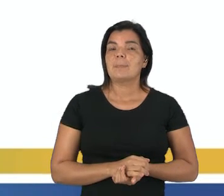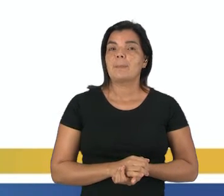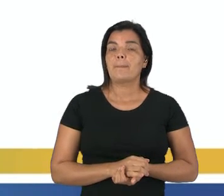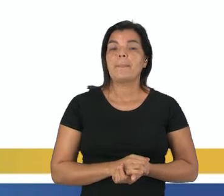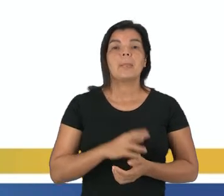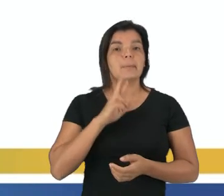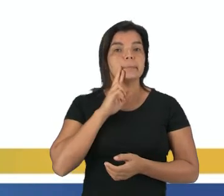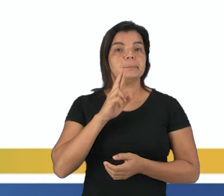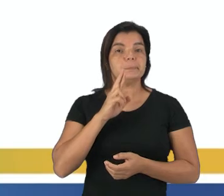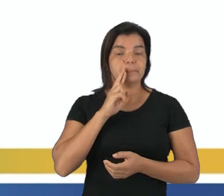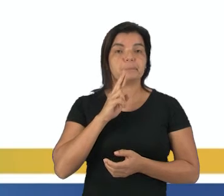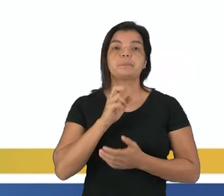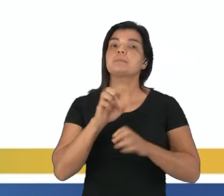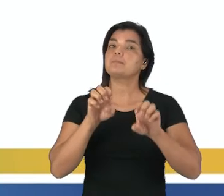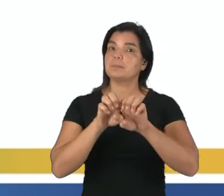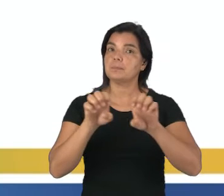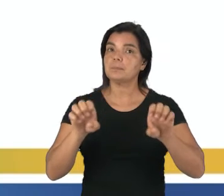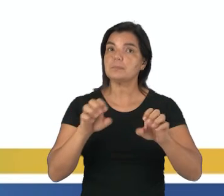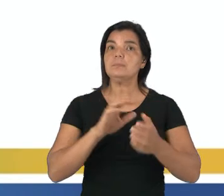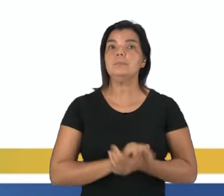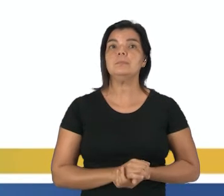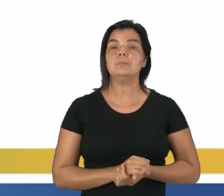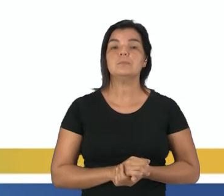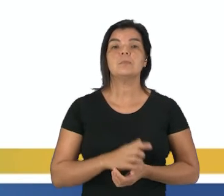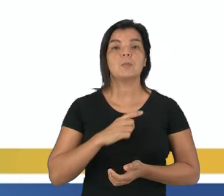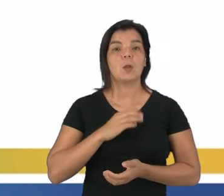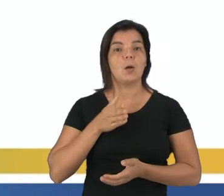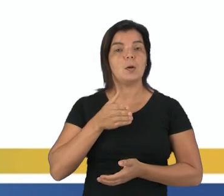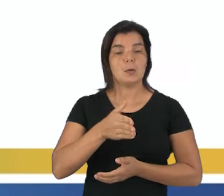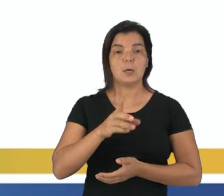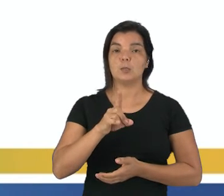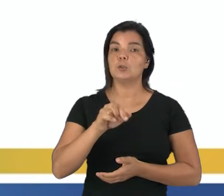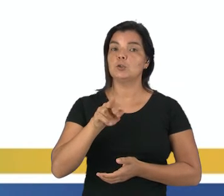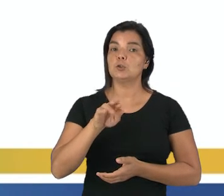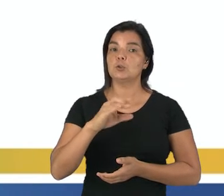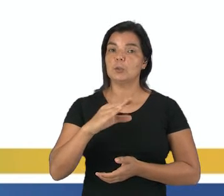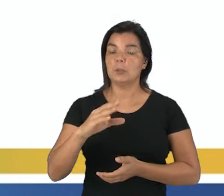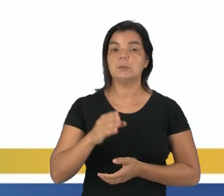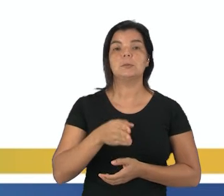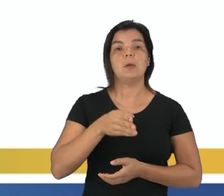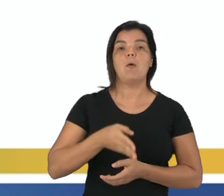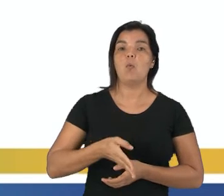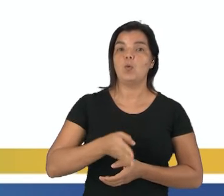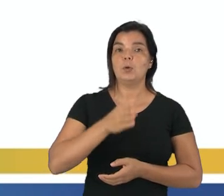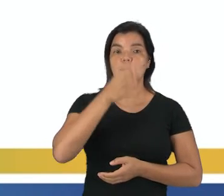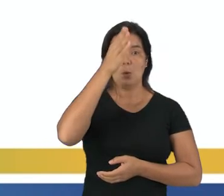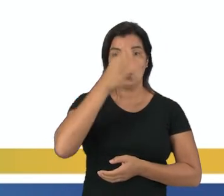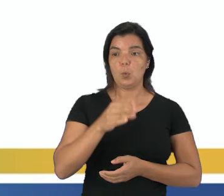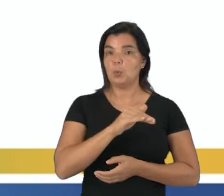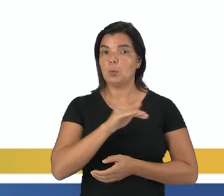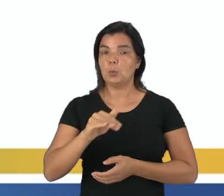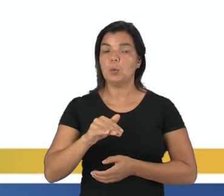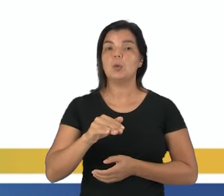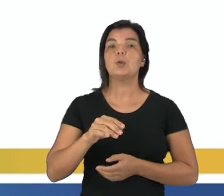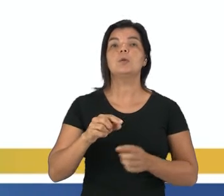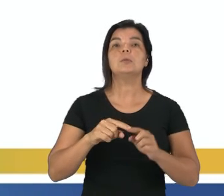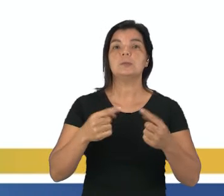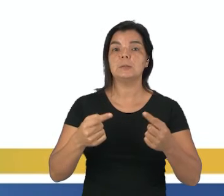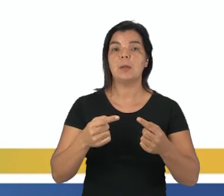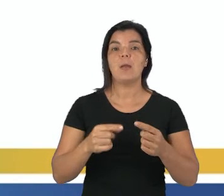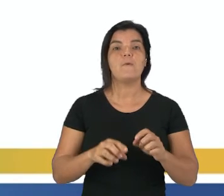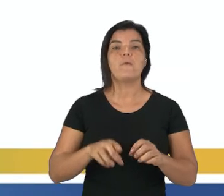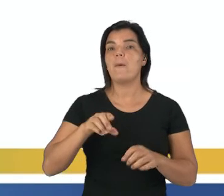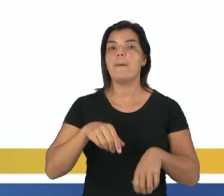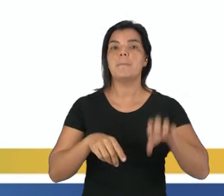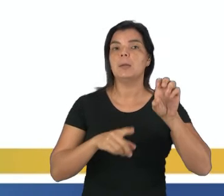para resolver essas equações. Teremos a direção, né? Direção horizontal, vertical, e teremos também o sentido, né? Foi